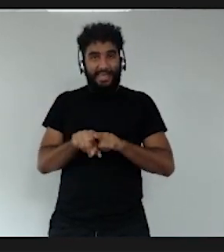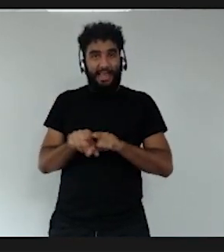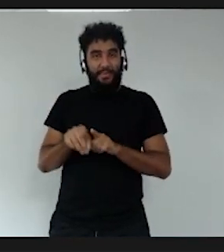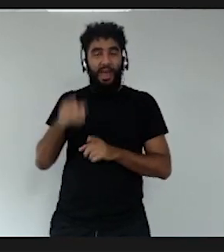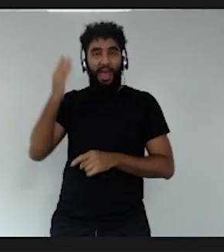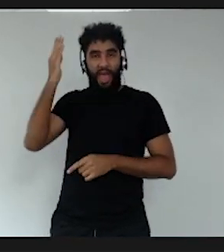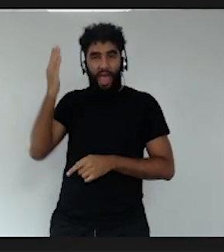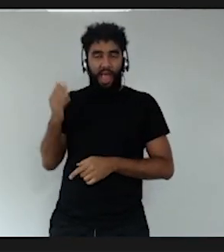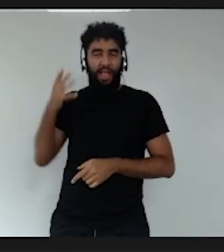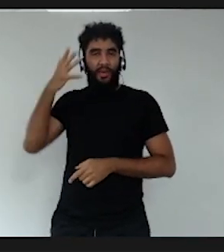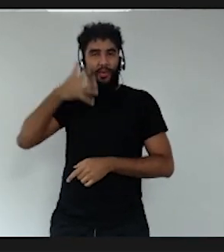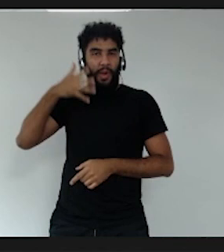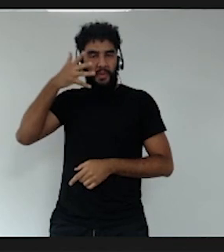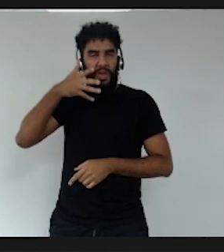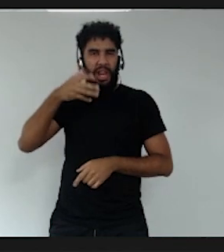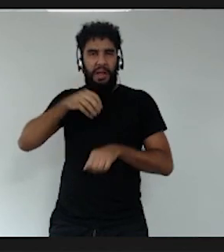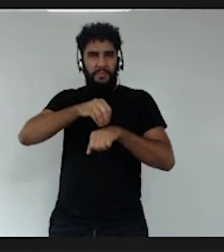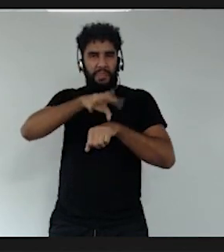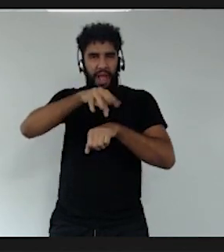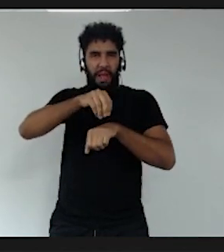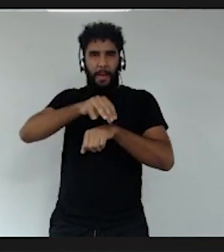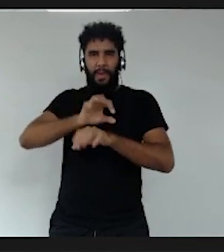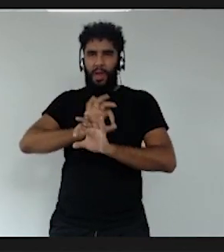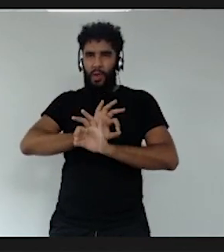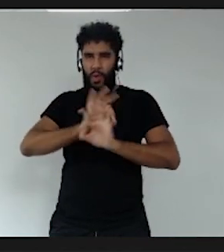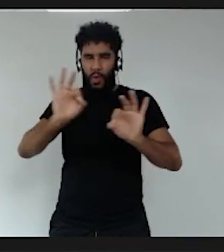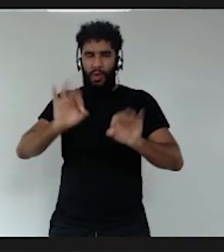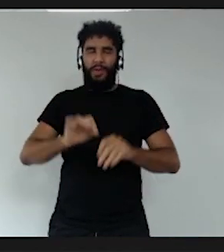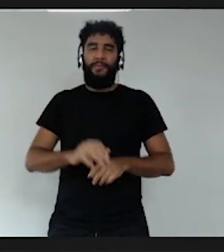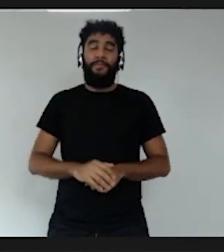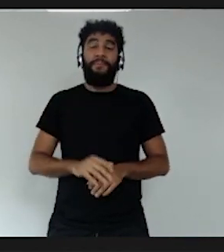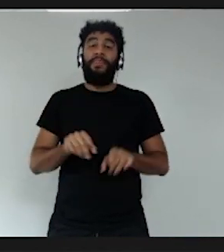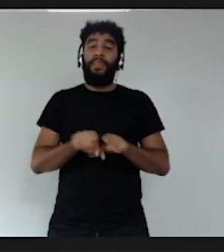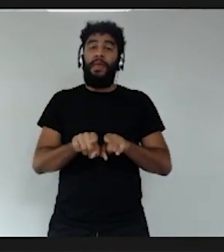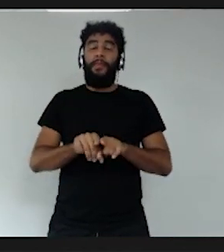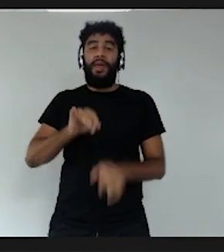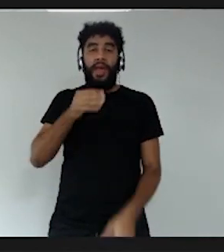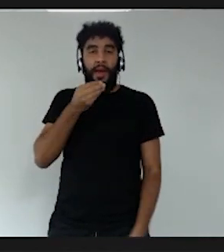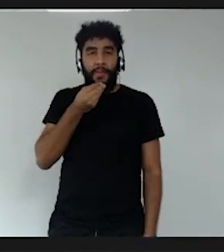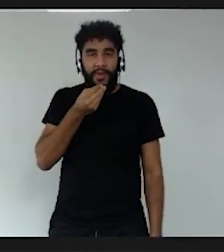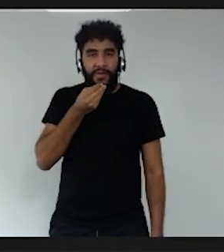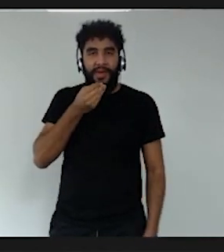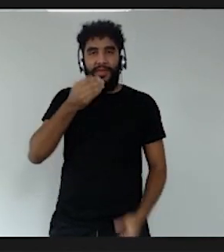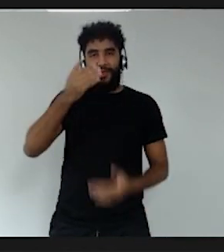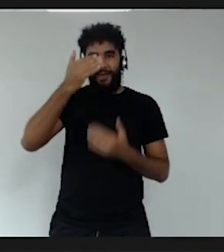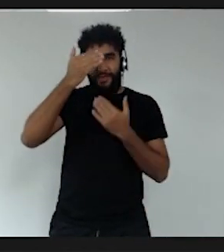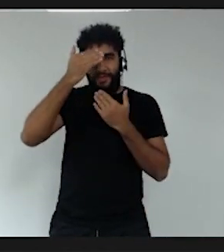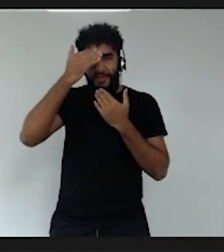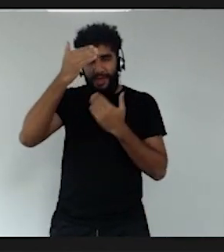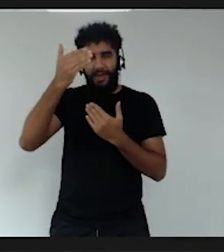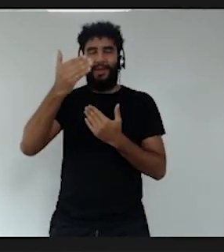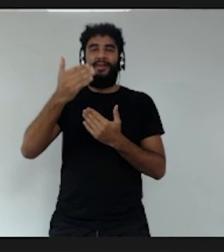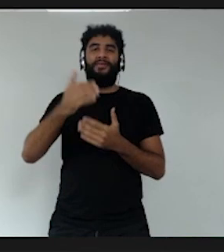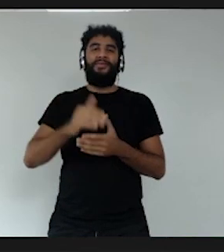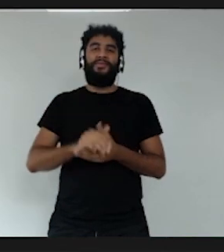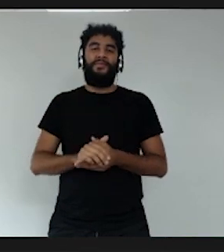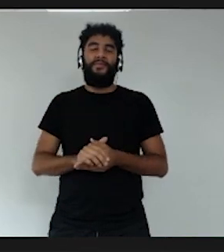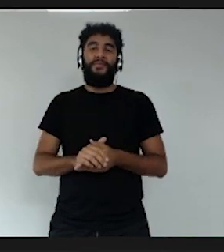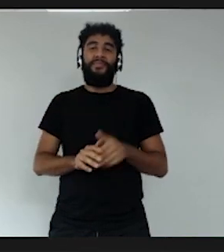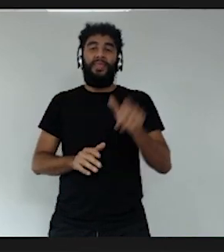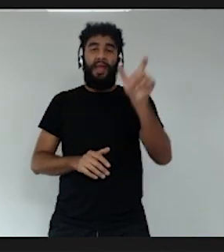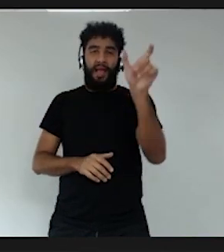especializadas nas palestras que deram. Eu aproveito também para agradecer a sensibilidade